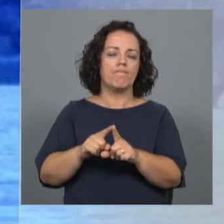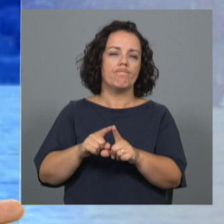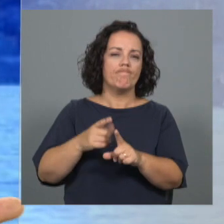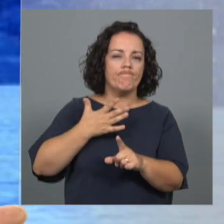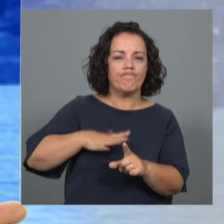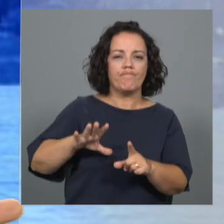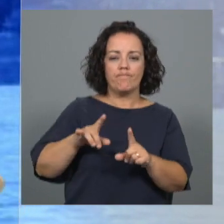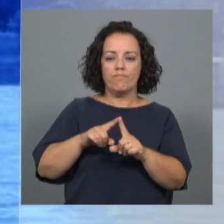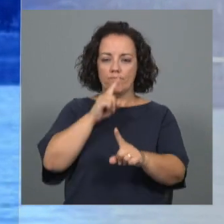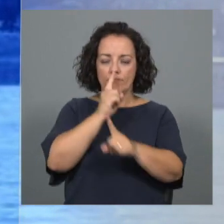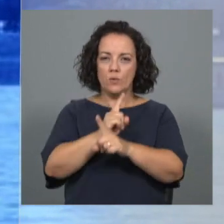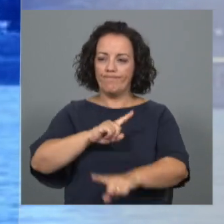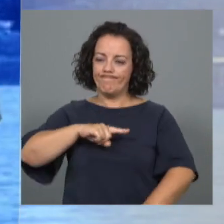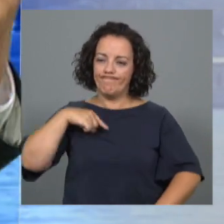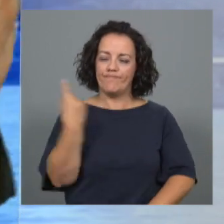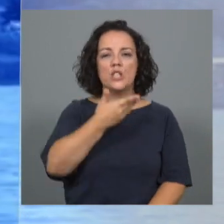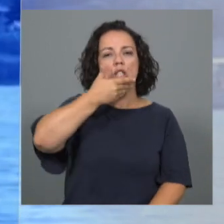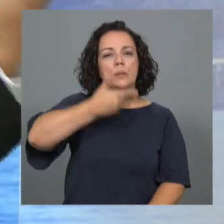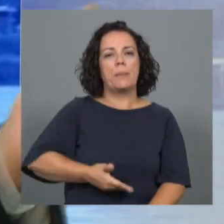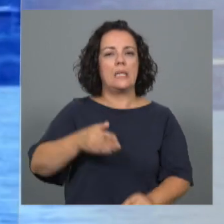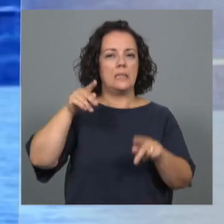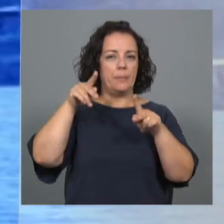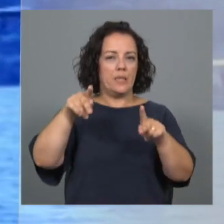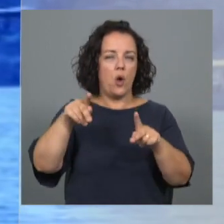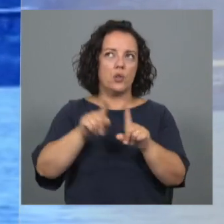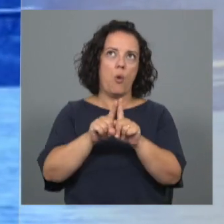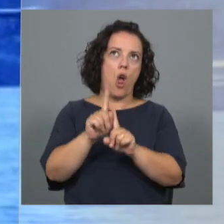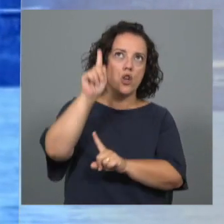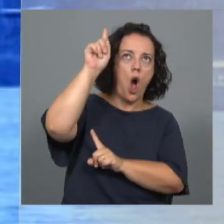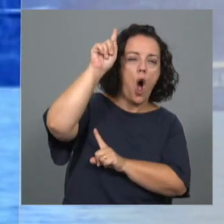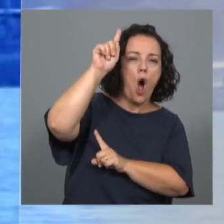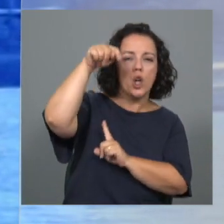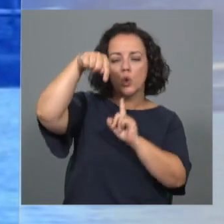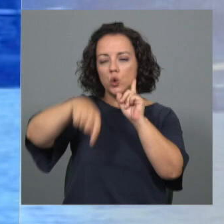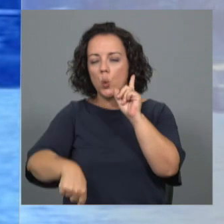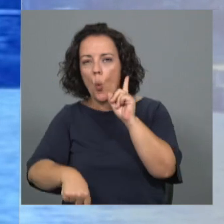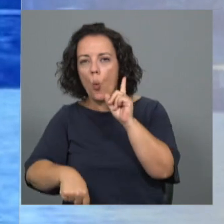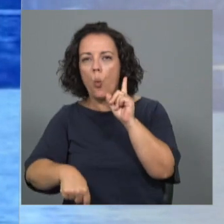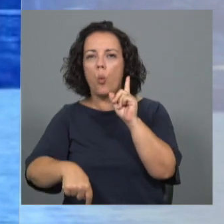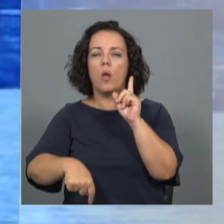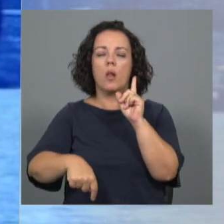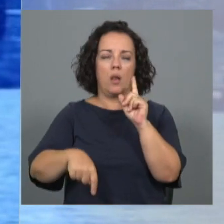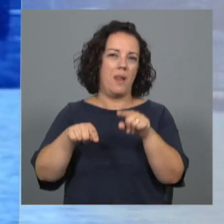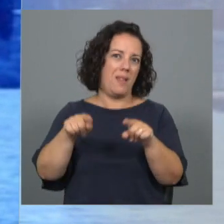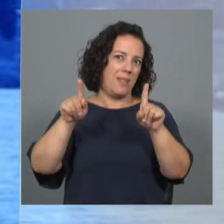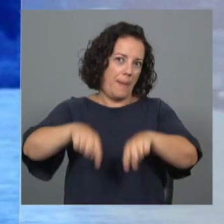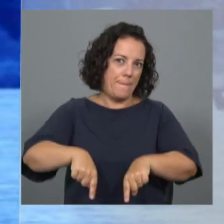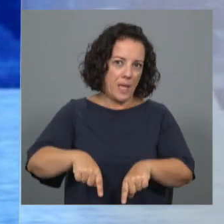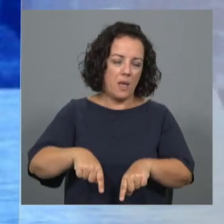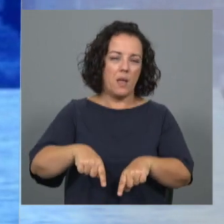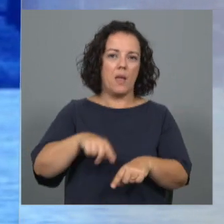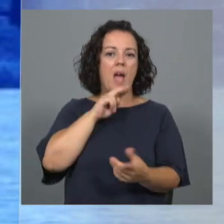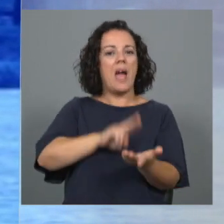partilha de experiências pedagógicas entre o que se faz a norte ou o que se experimenta a sul. Esta também é uma realidade da